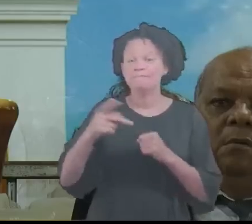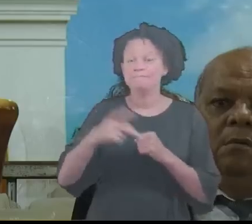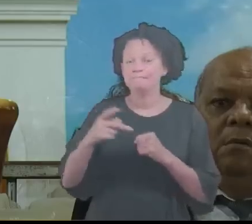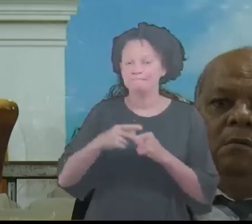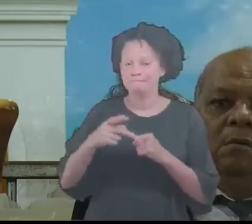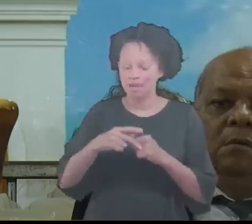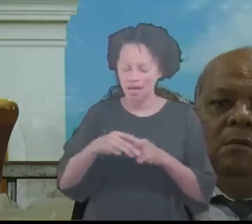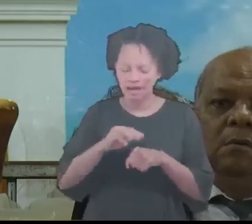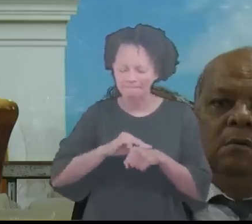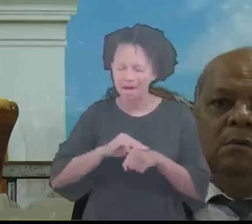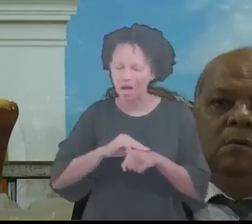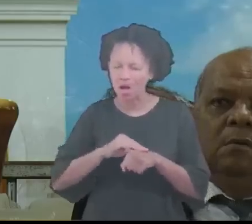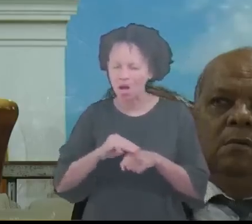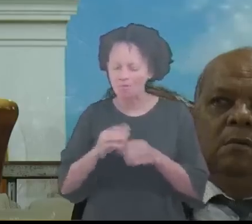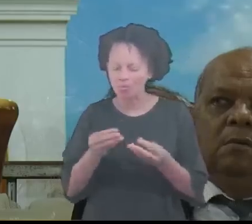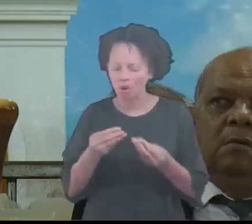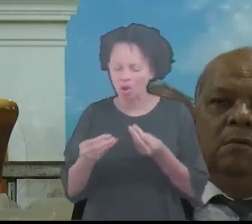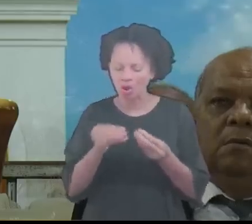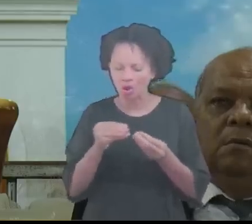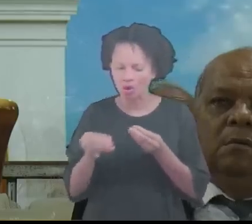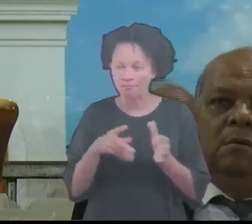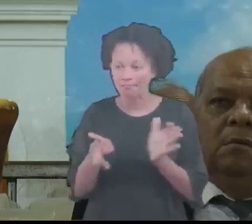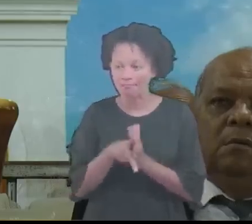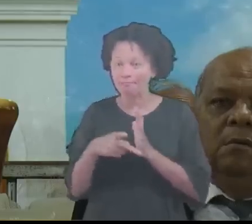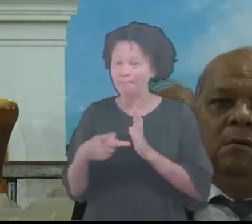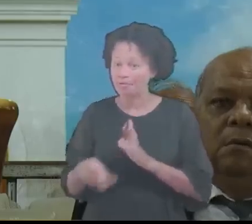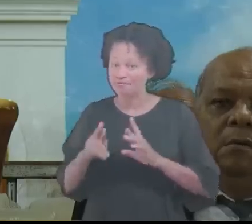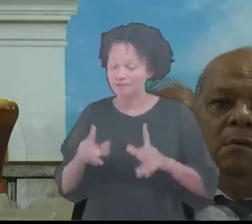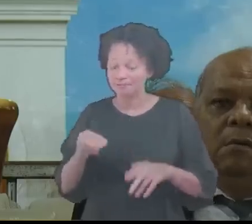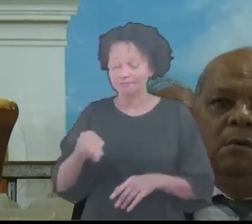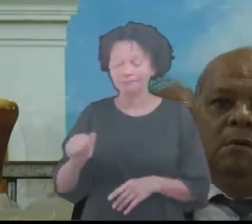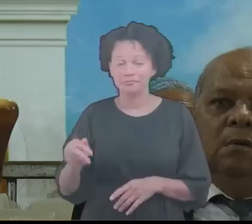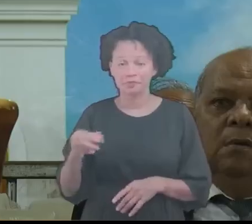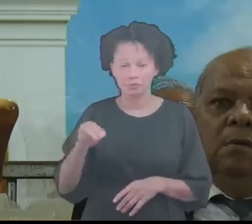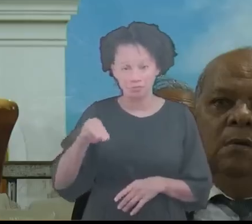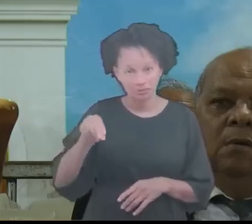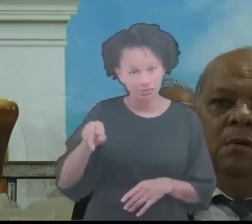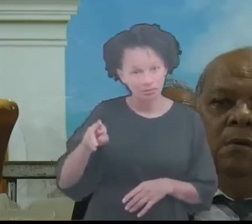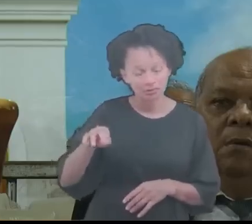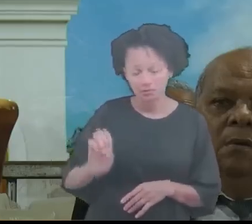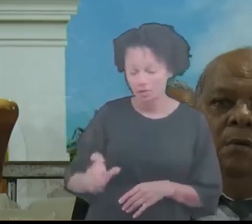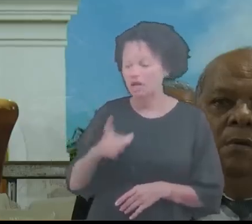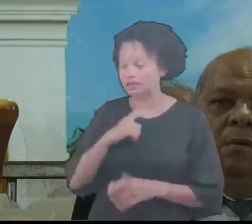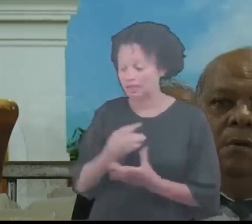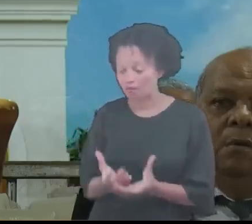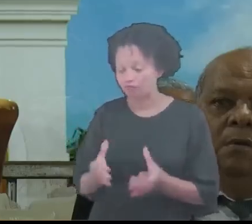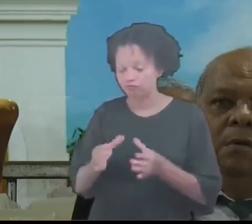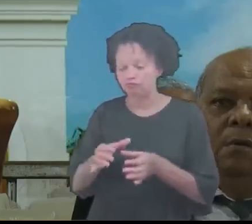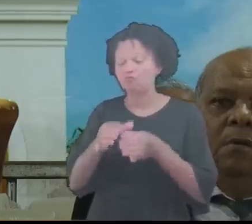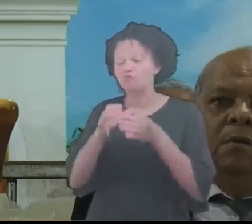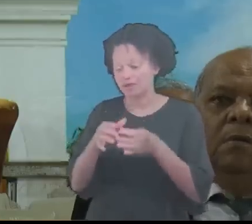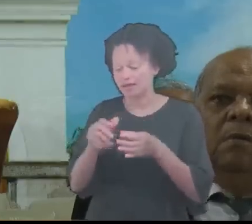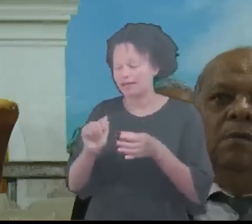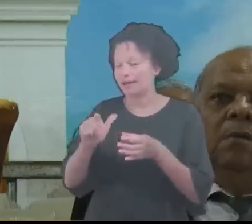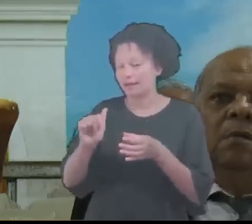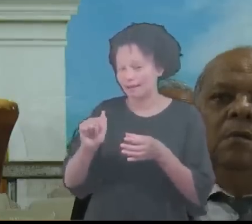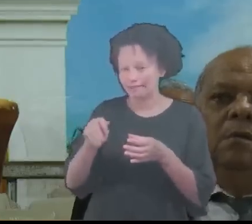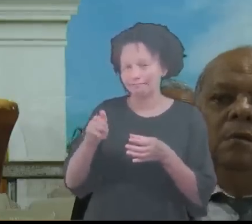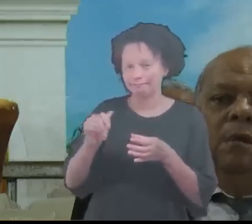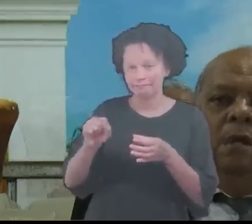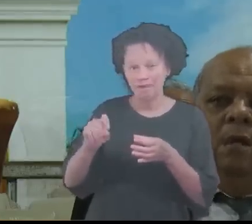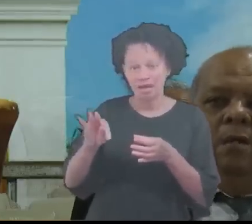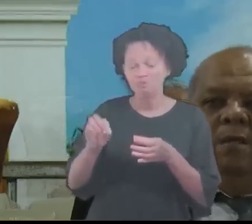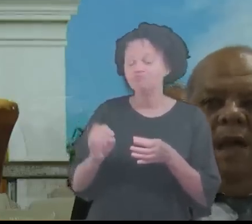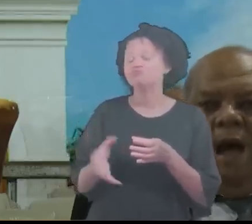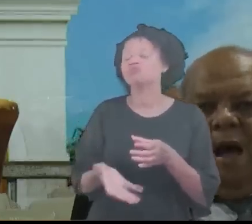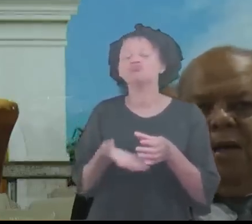marmórea mais mole do que o próprio mármore. Ela disse: trouxe um vaso de alabastro contendo o quê, meus